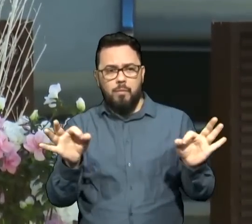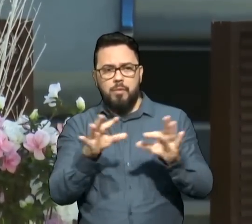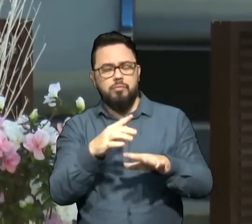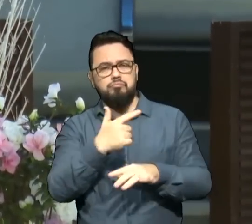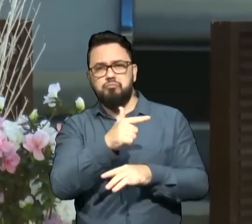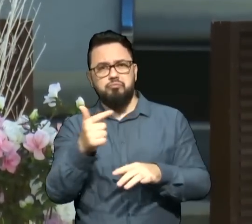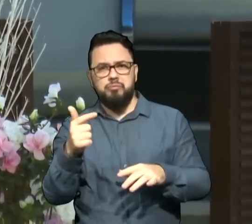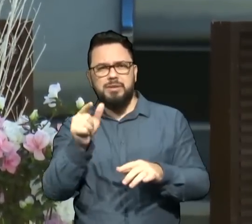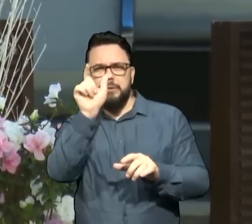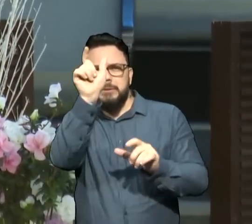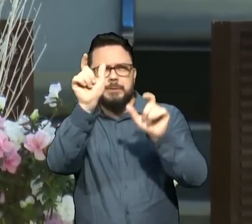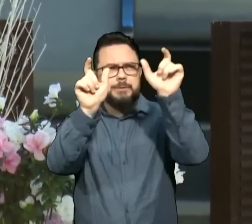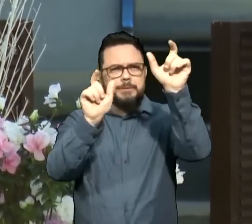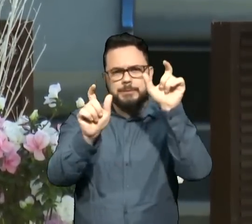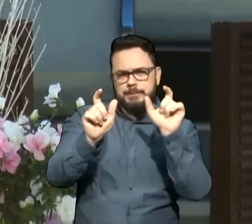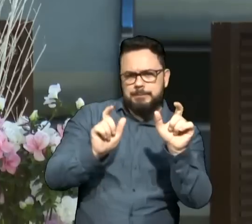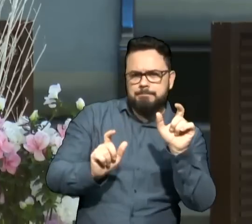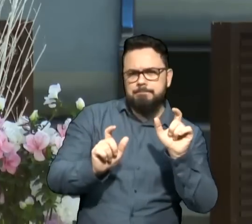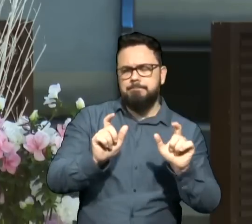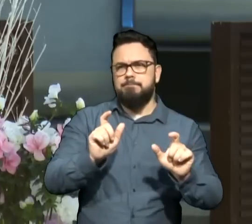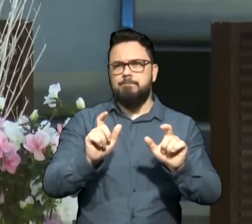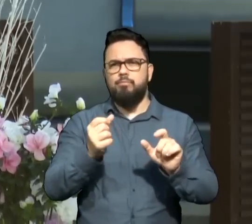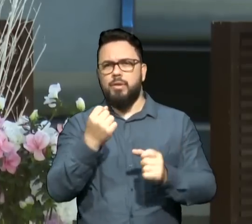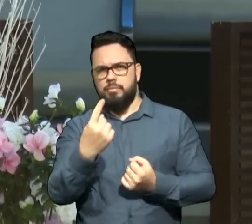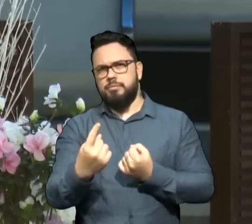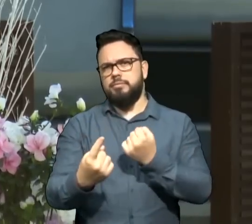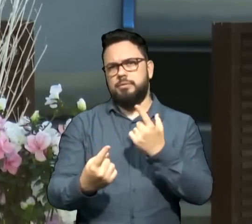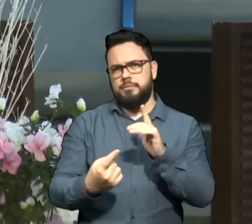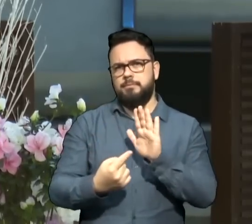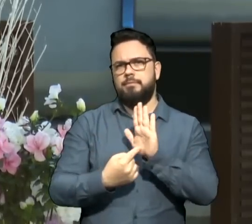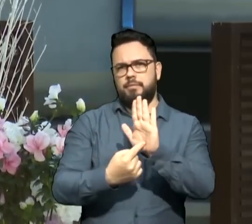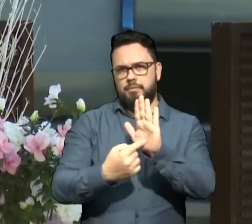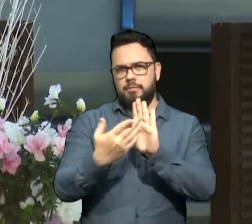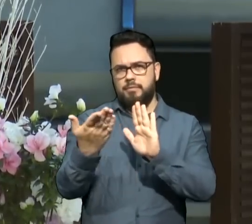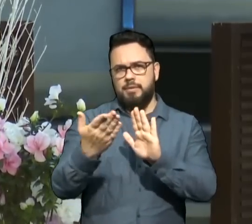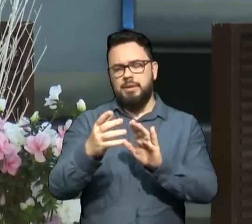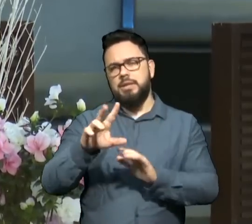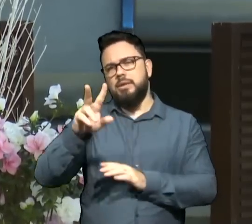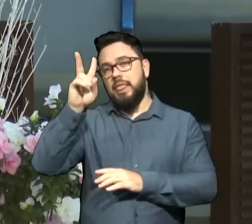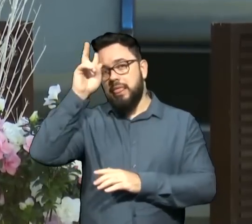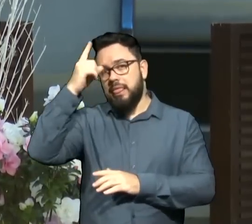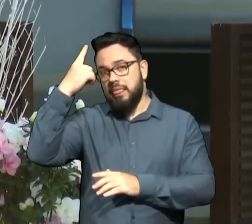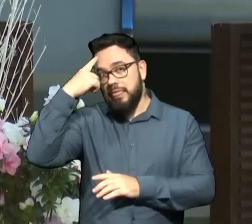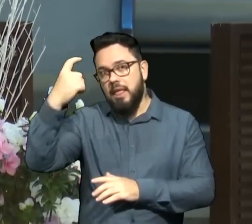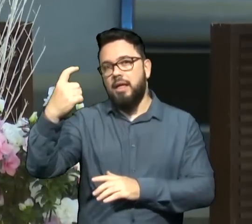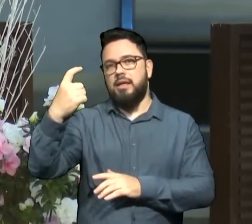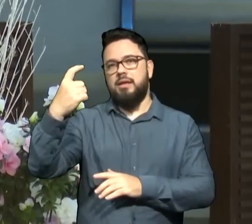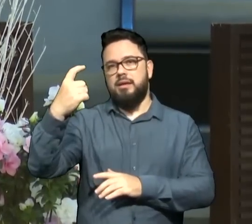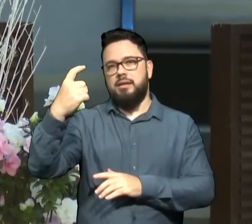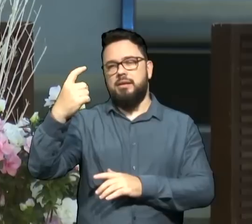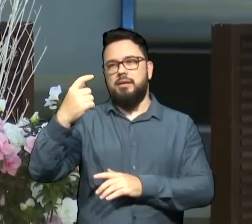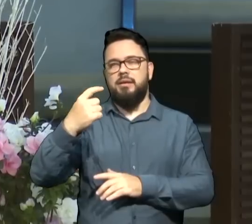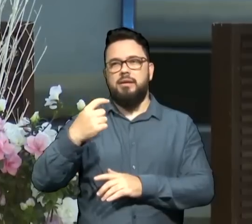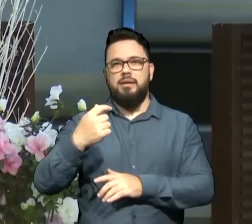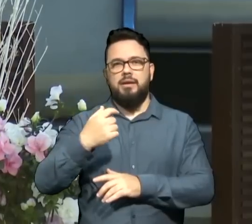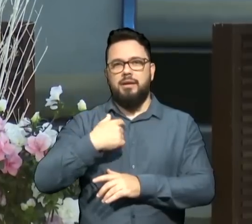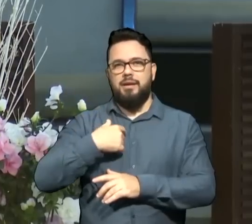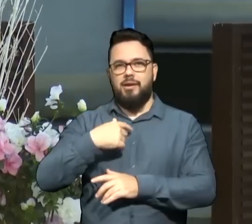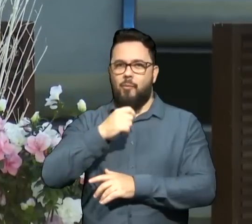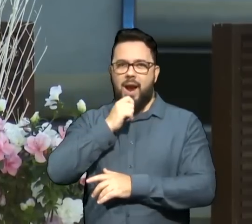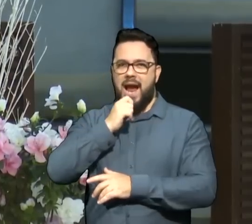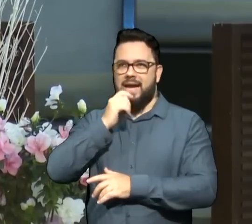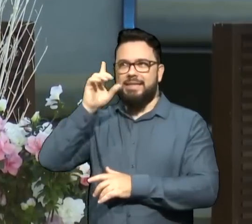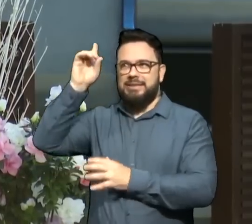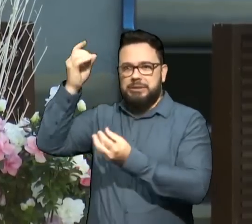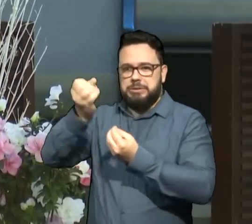um pouco de paciência no sentido que algumas coisas que eu apresentarei aqui são hipóteses eu não sou inspirado por Deus para falar